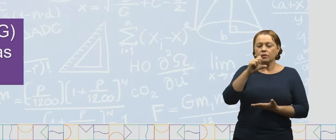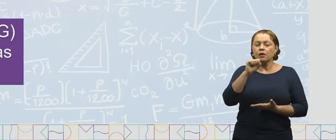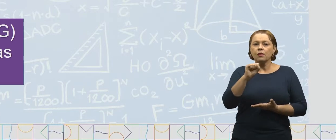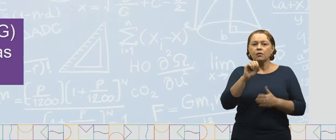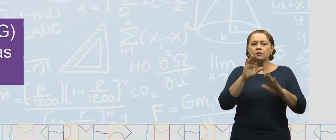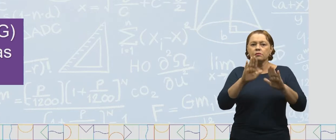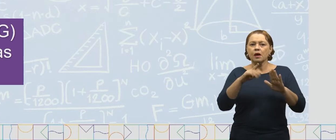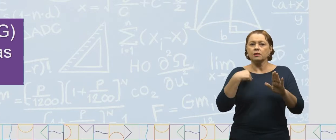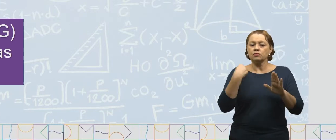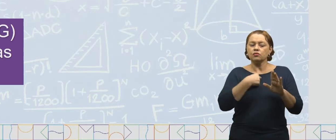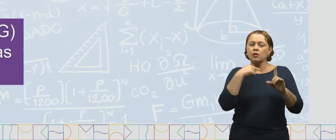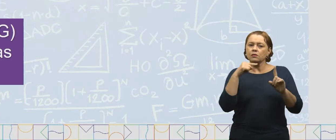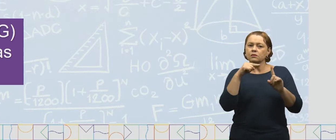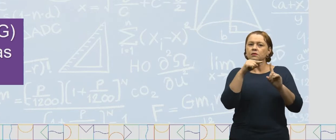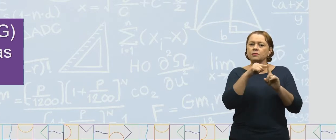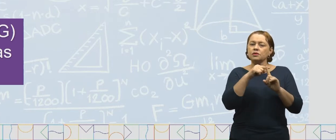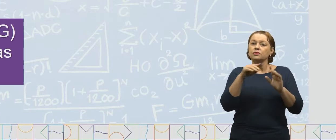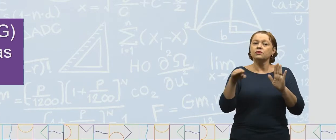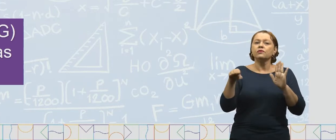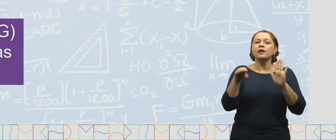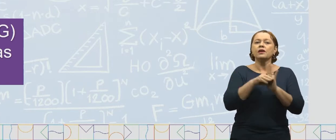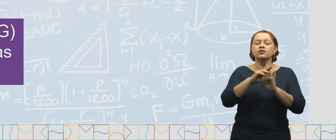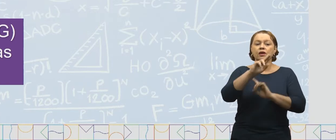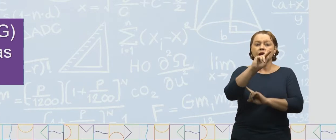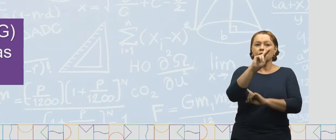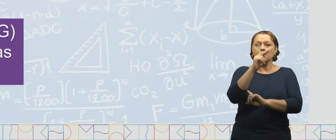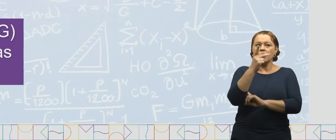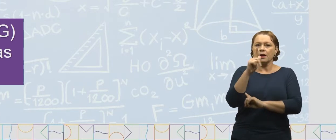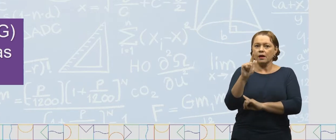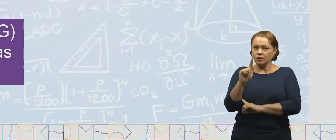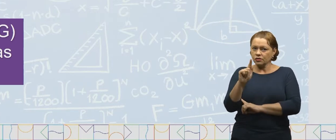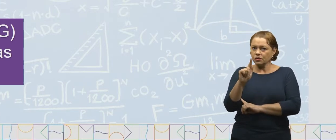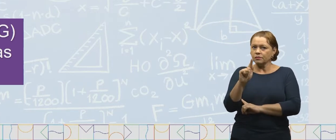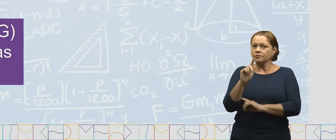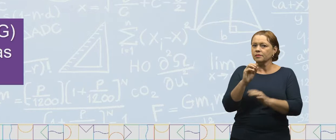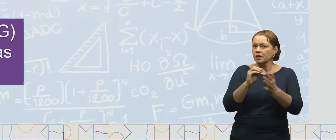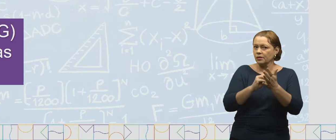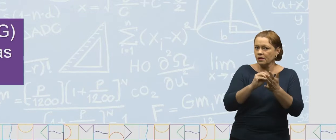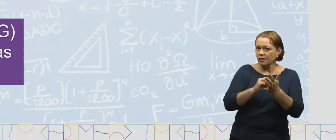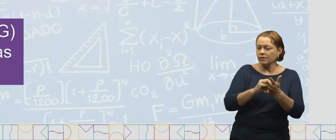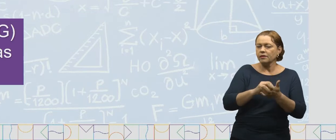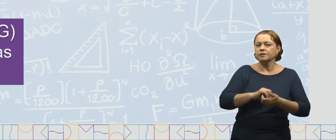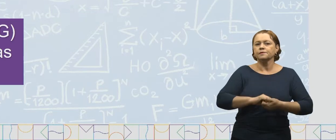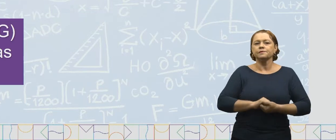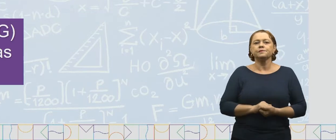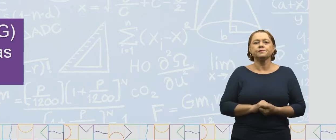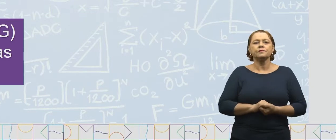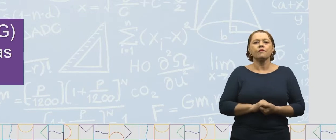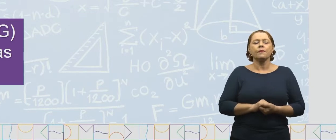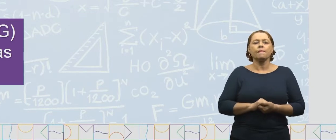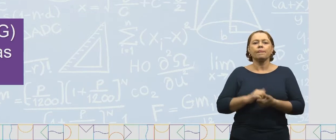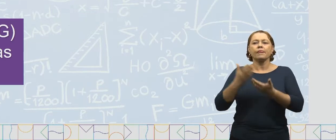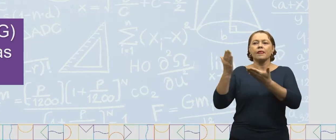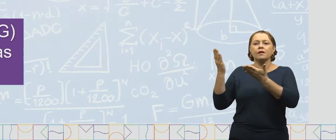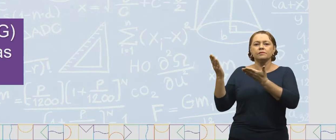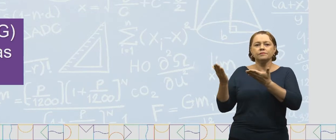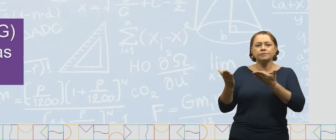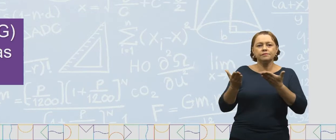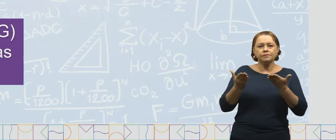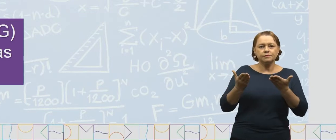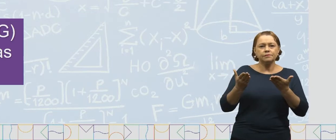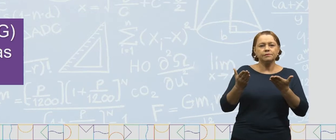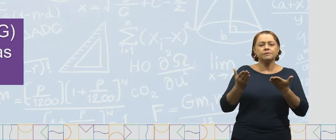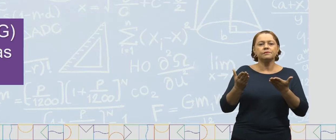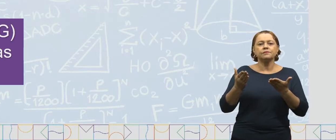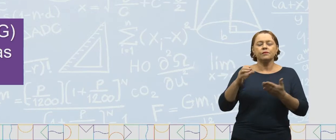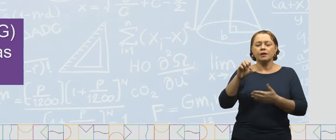nosso objetivo é chegar até os hectogramas, ok? Passando o 0,8 para a próxima unidade,